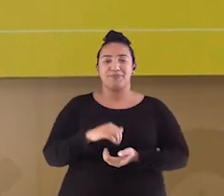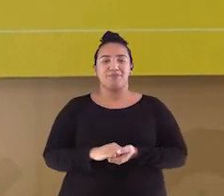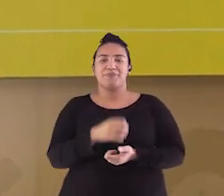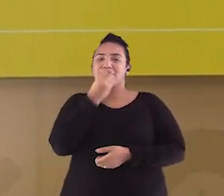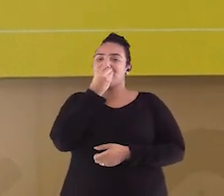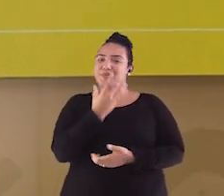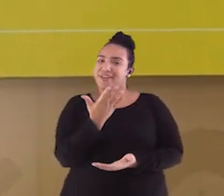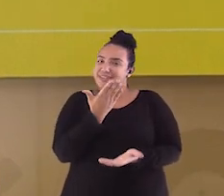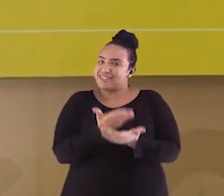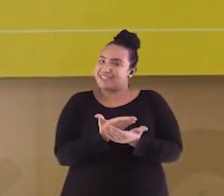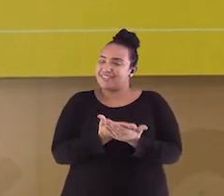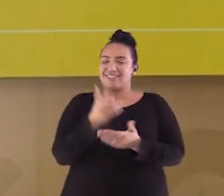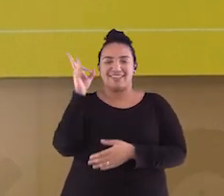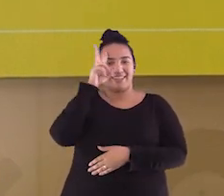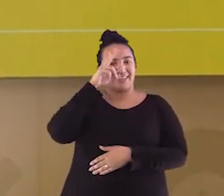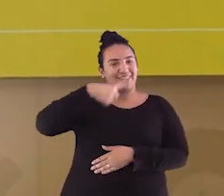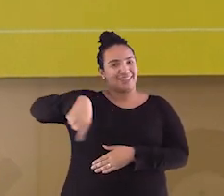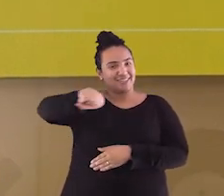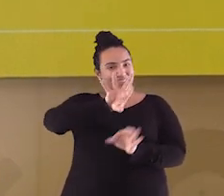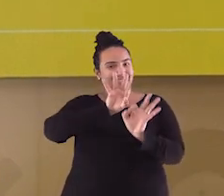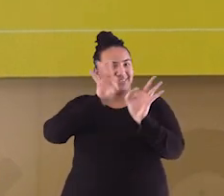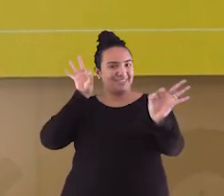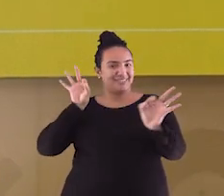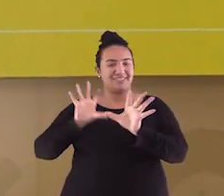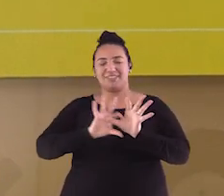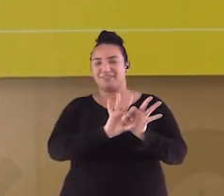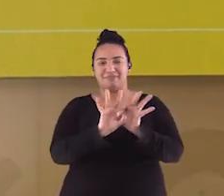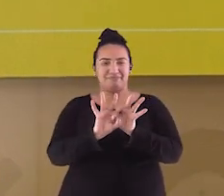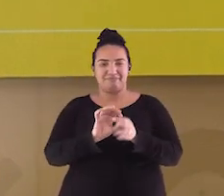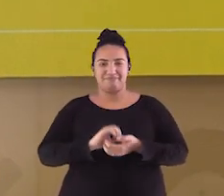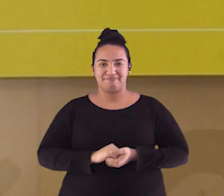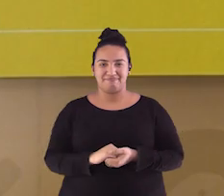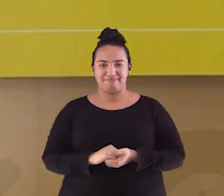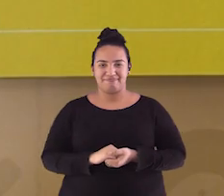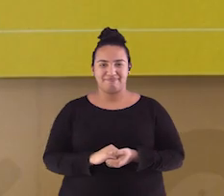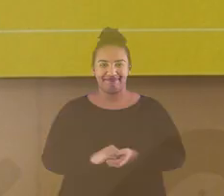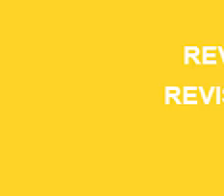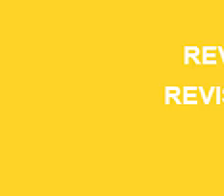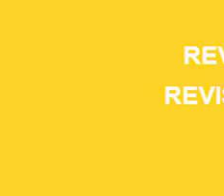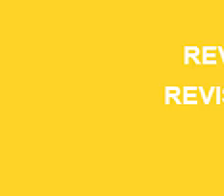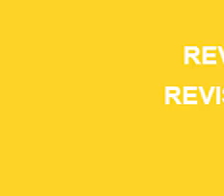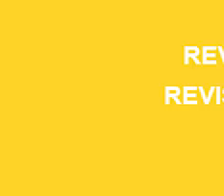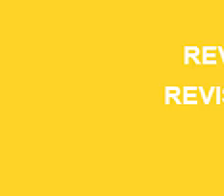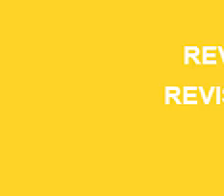Bons estudos! E não esqueçam, mesmo distantes, estamos juntos!